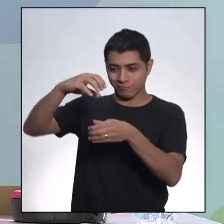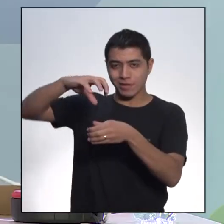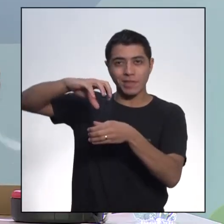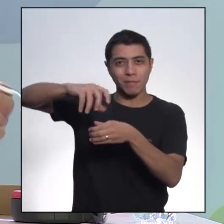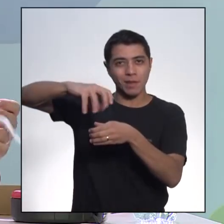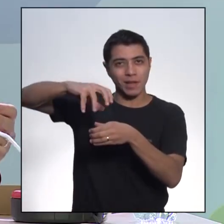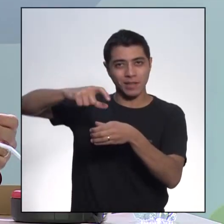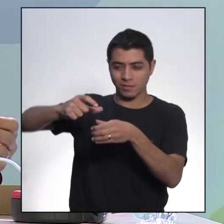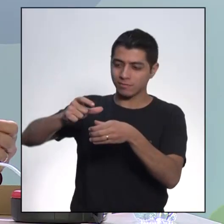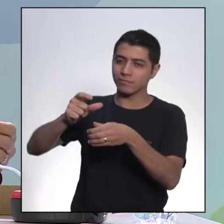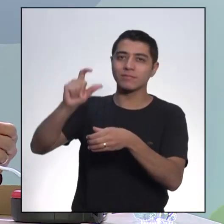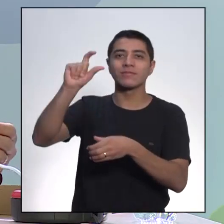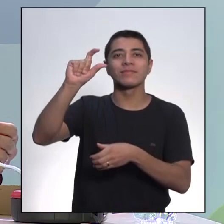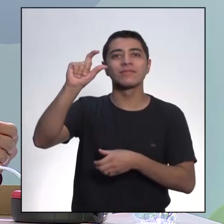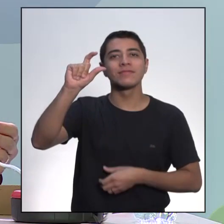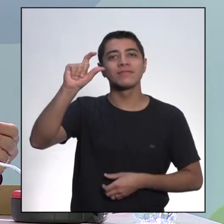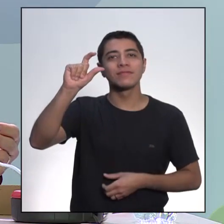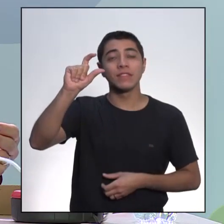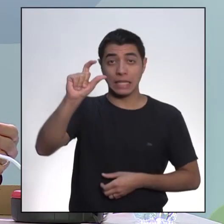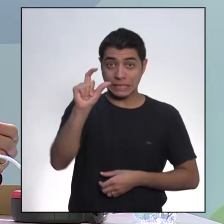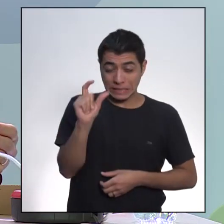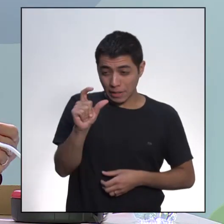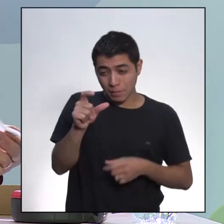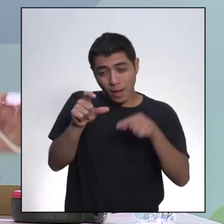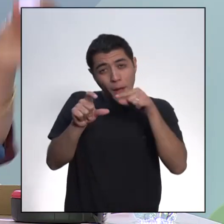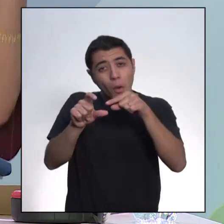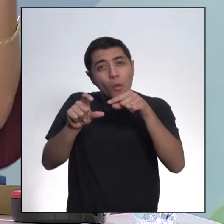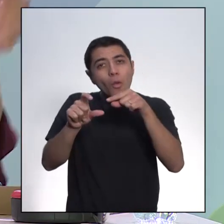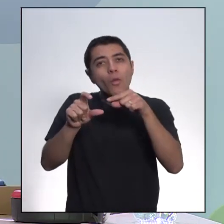né? Então, eu vou pôr aqui no centro.